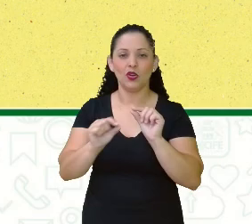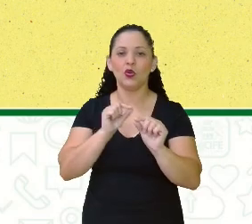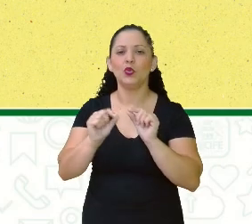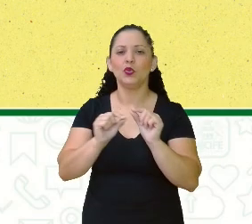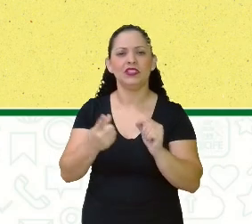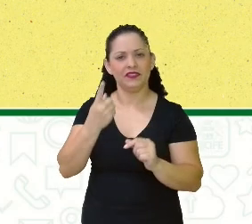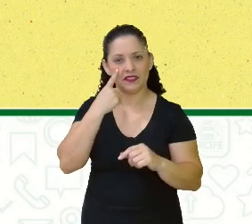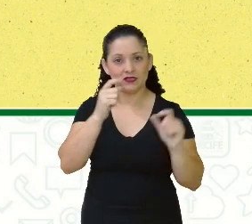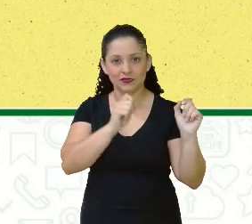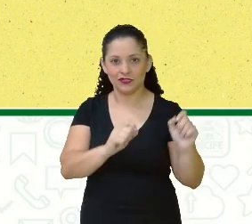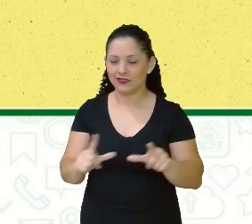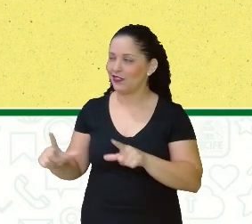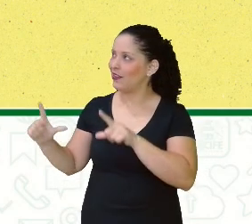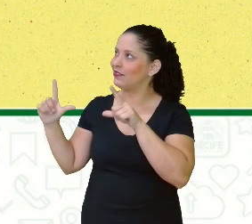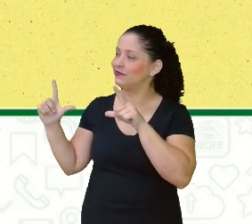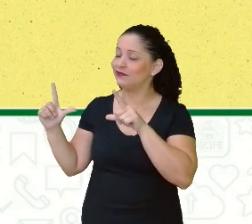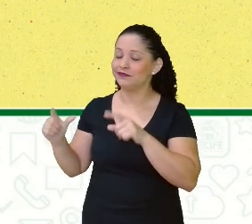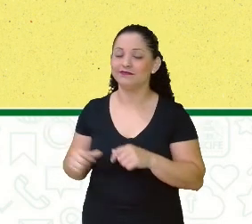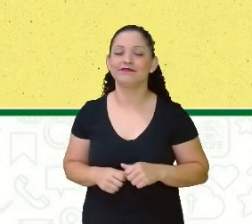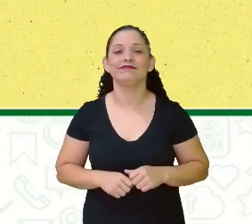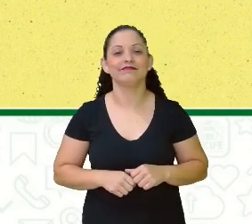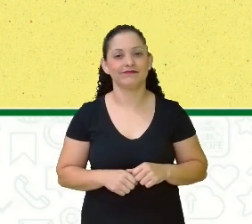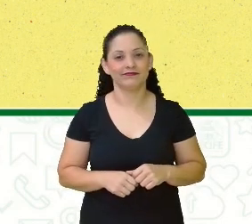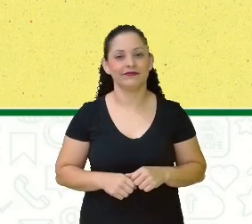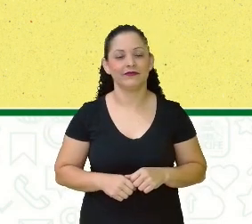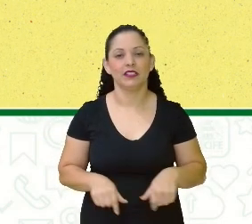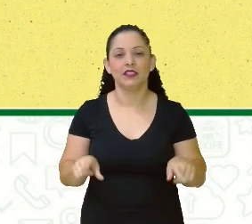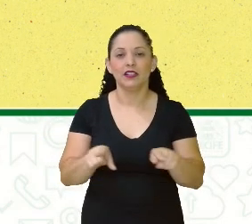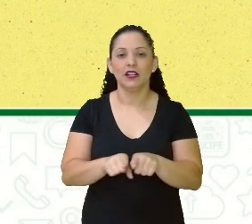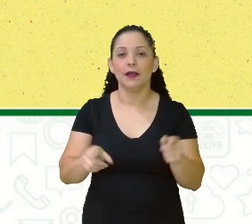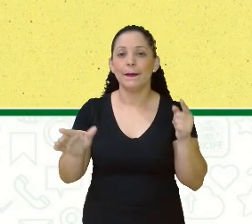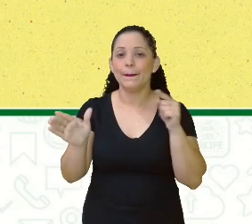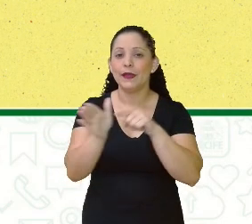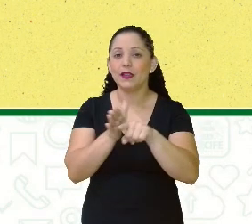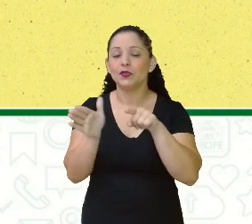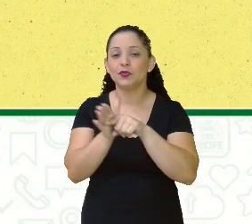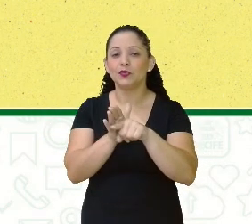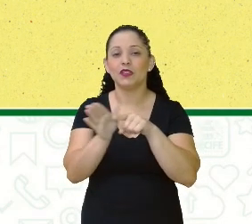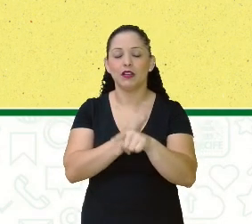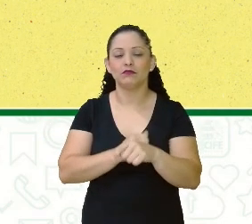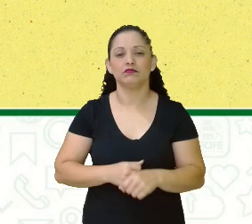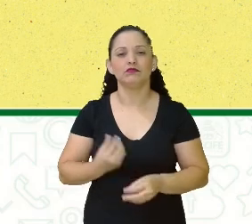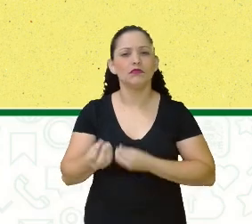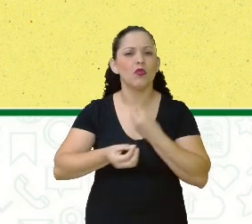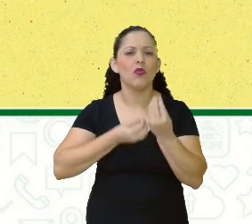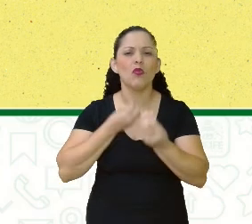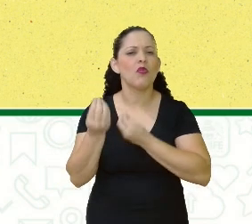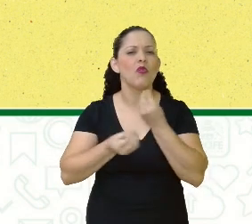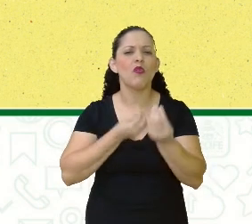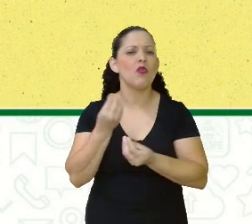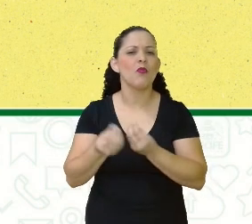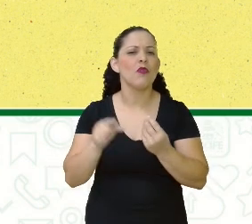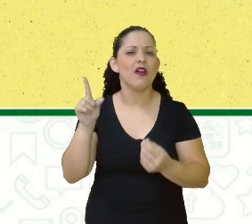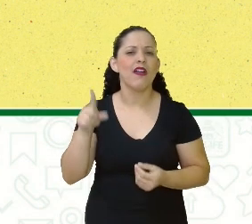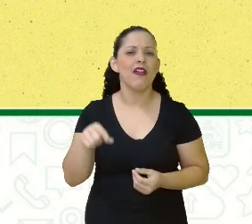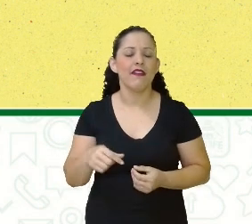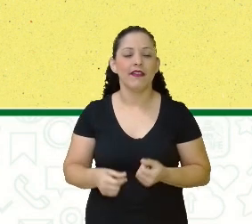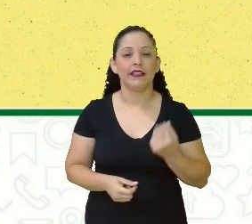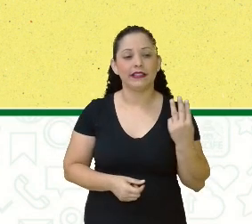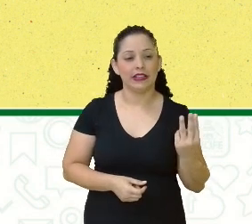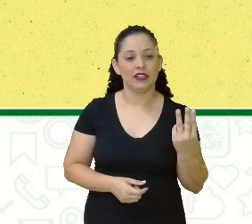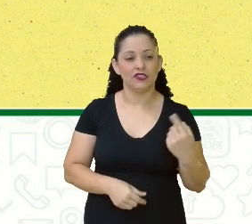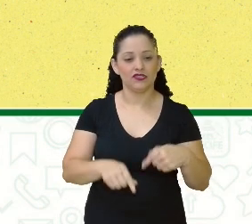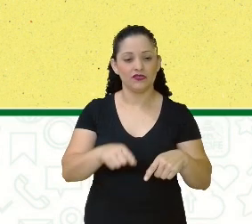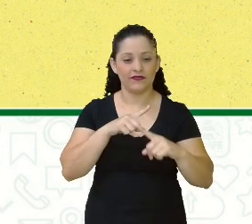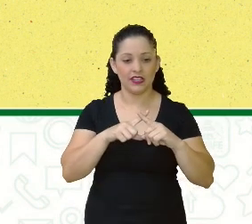vimos no slide passado, é isso? E vou perguntar para vocês. Então, como seria 3 vezes